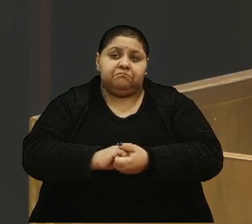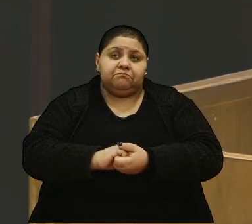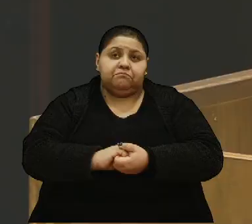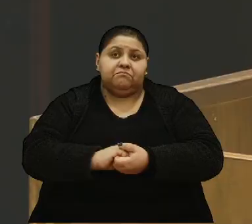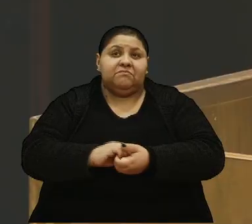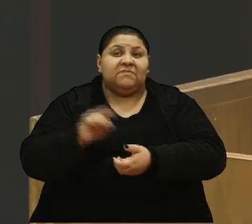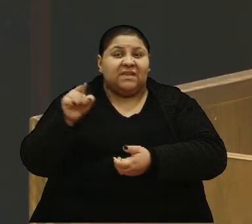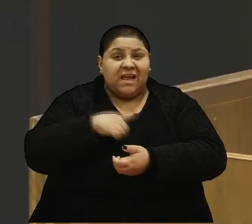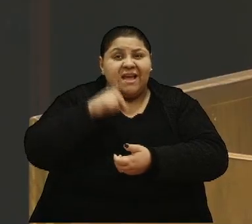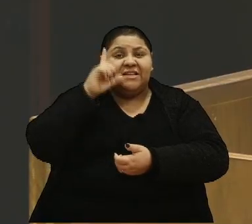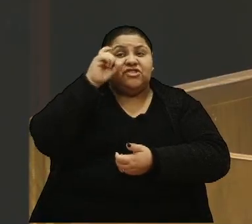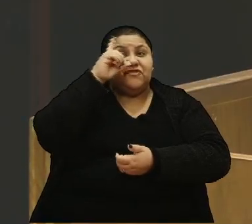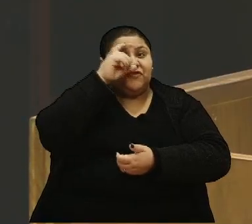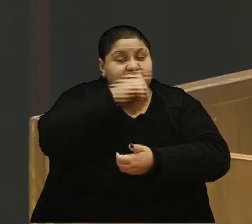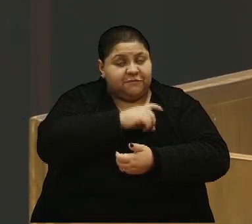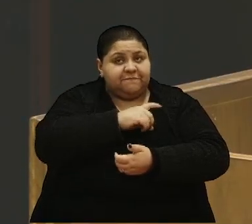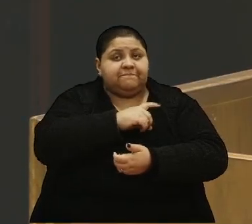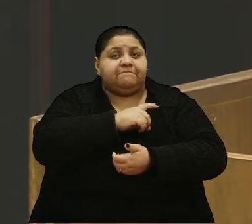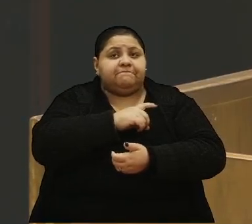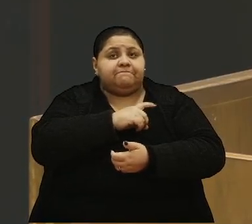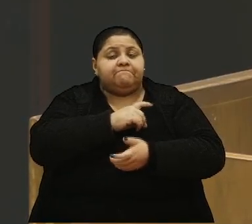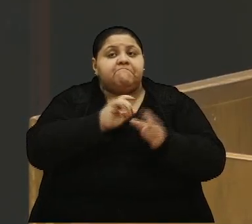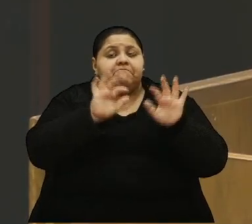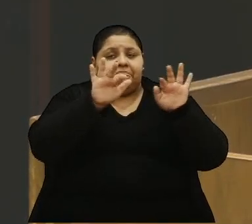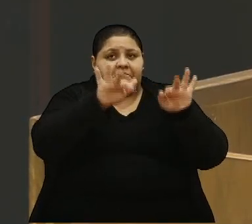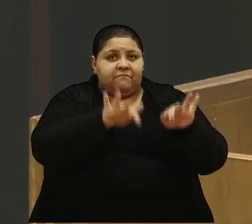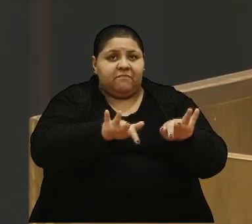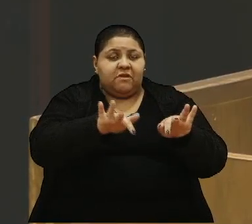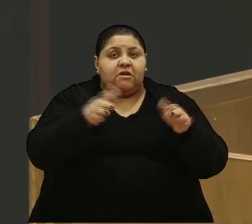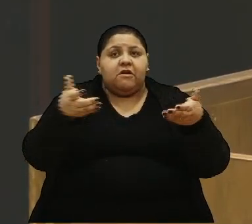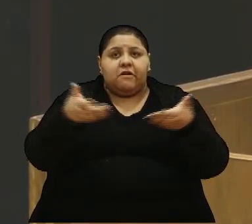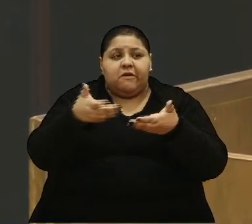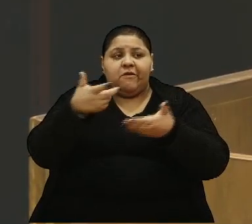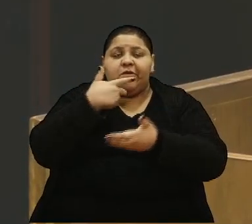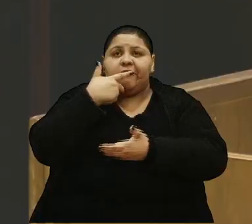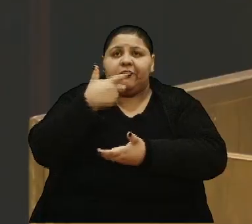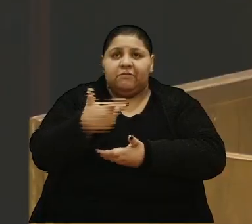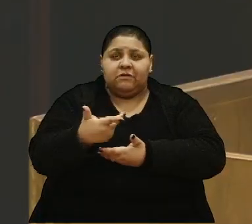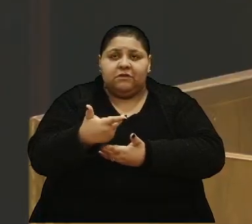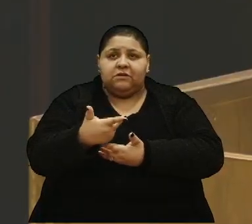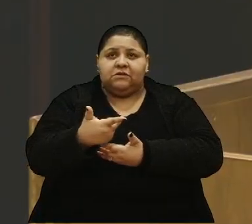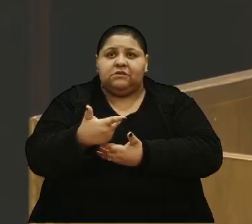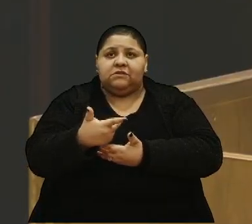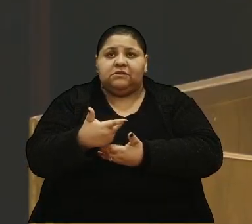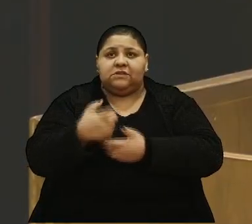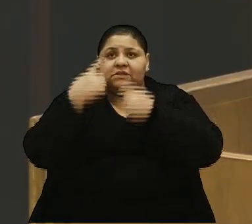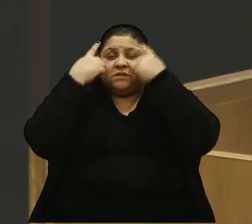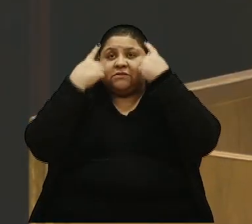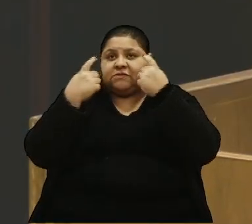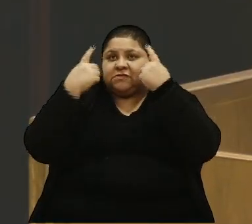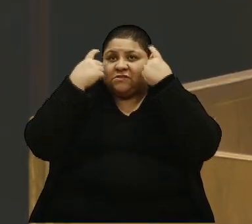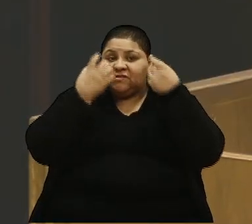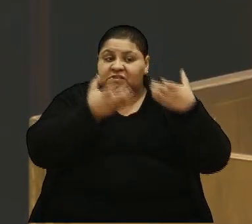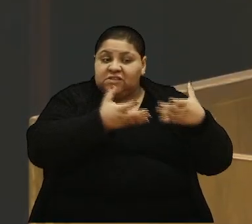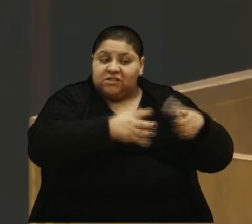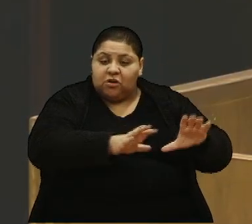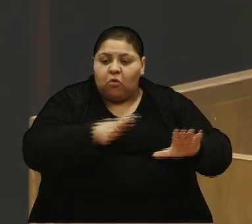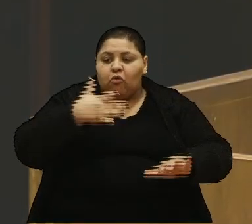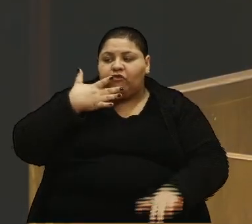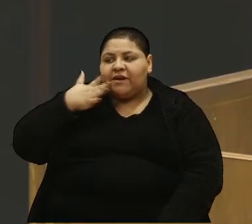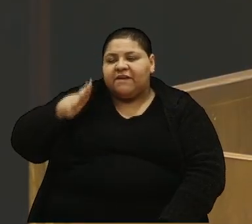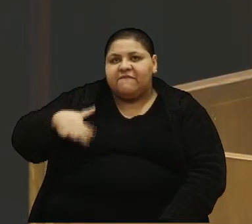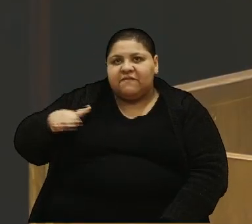é complexa. E, por fim, eu quero dizer que a violência contra a